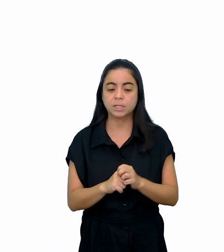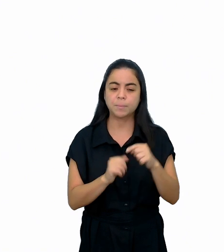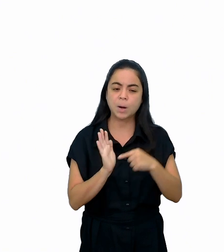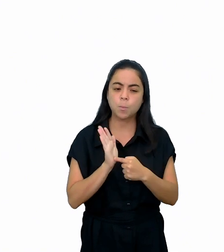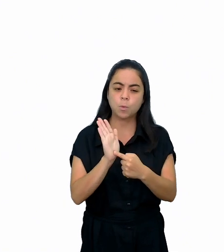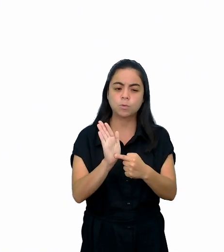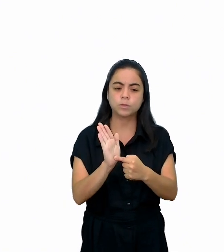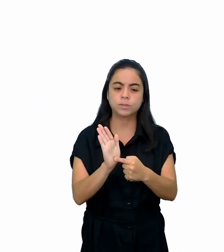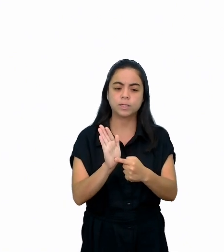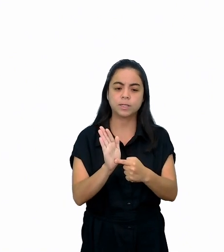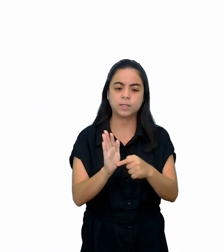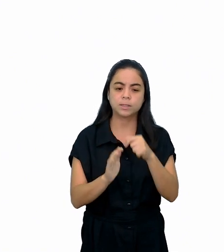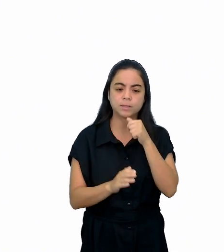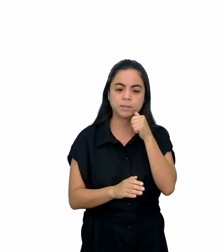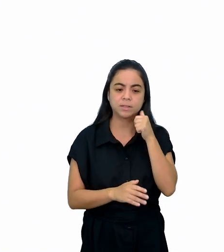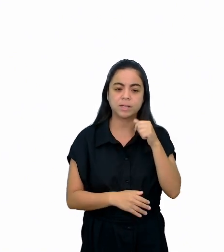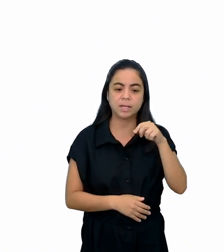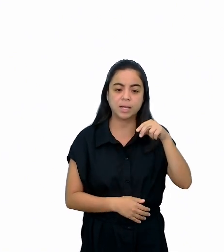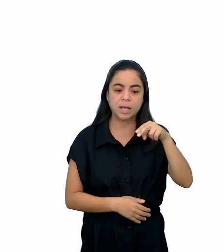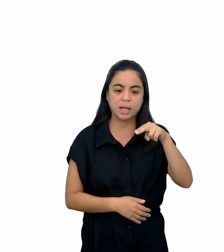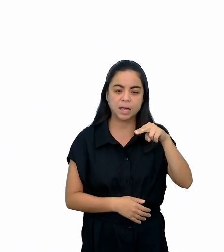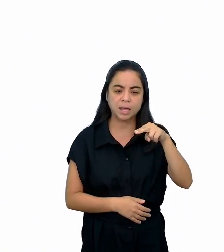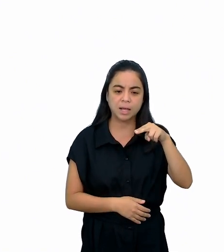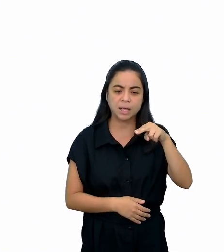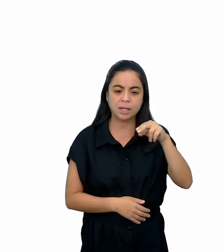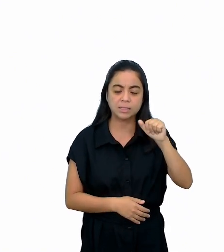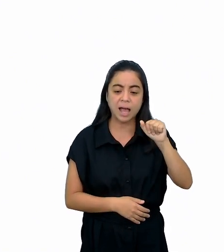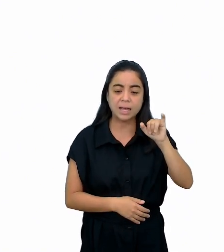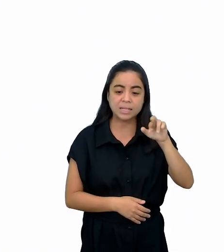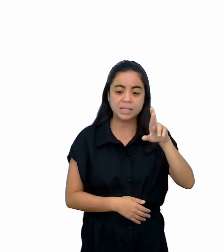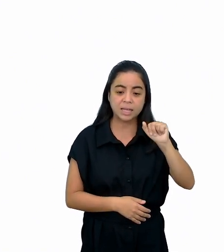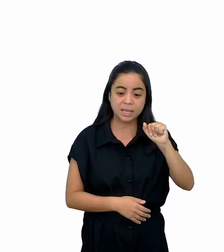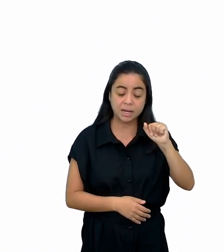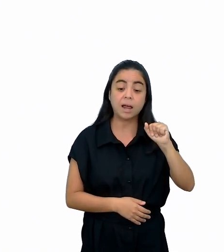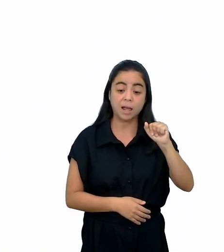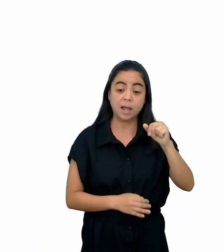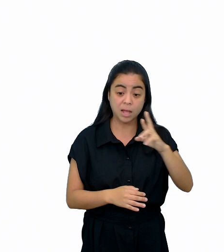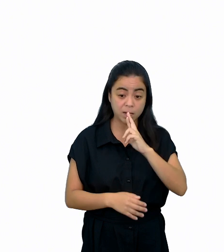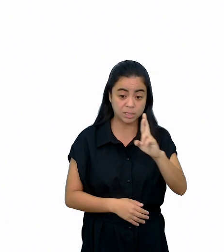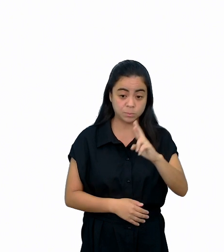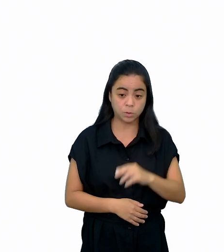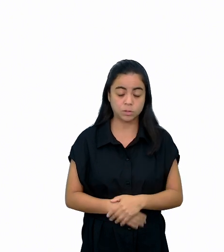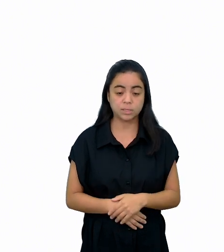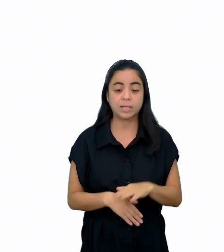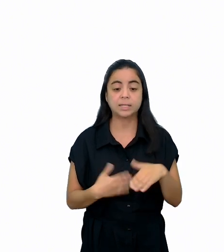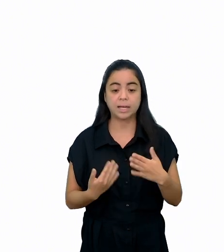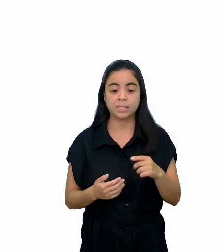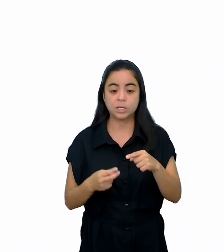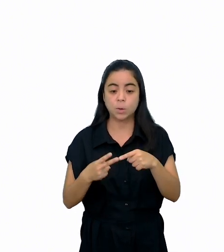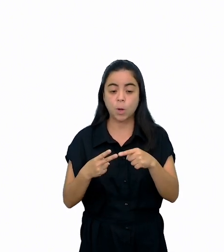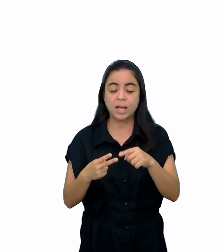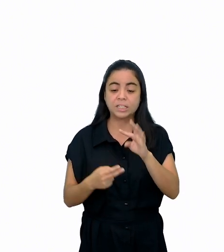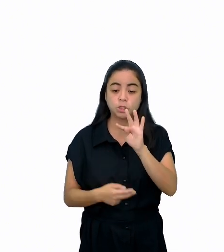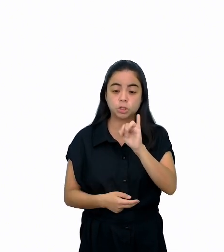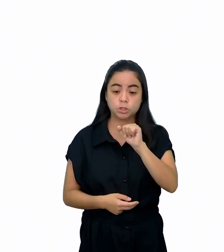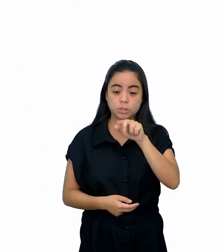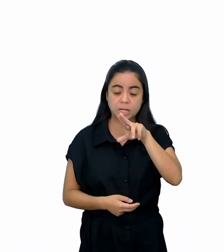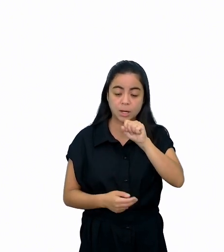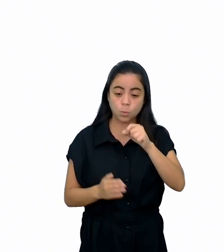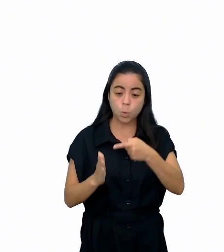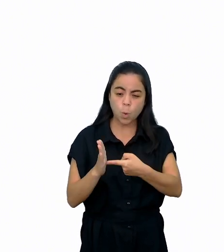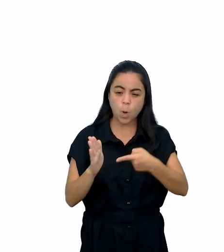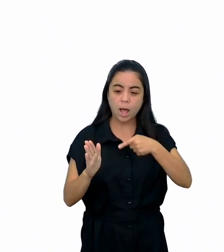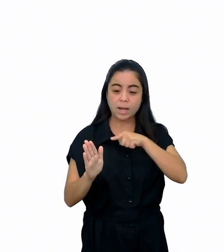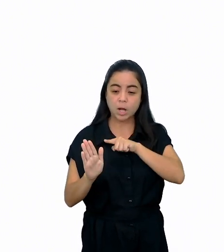que Naira, né, é a colega que senta na frente de Bruna. e Tiago é quem senta atrás